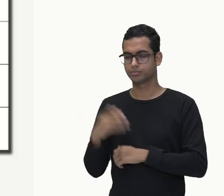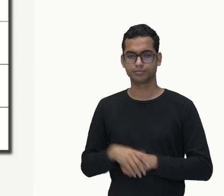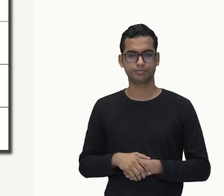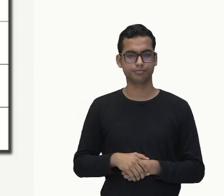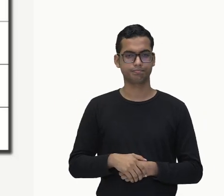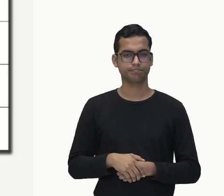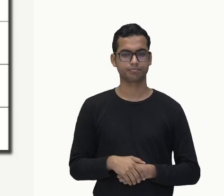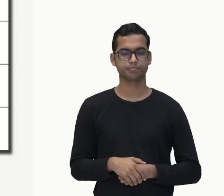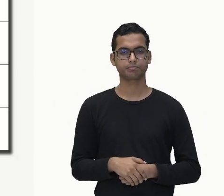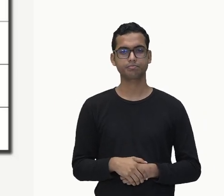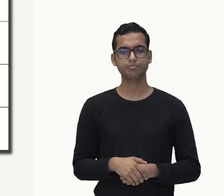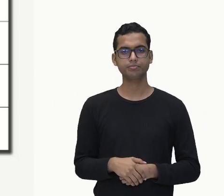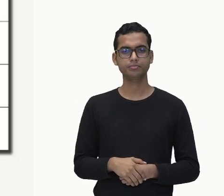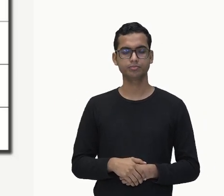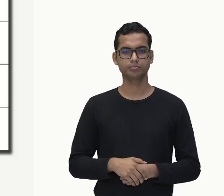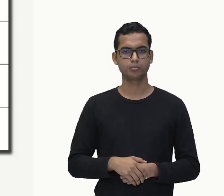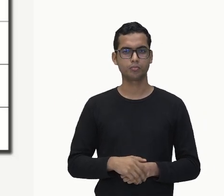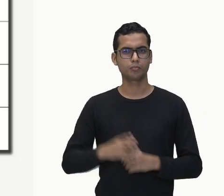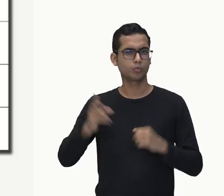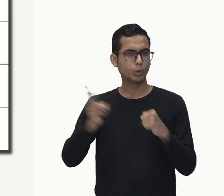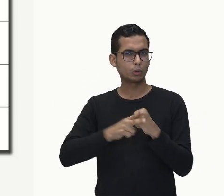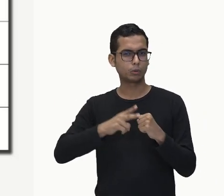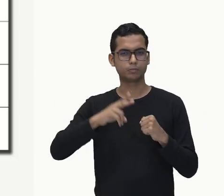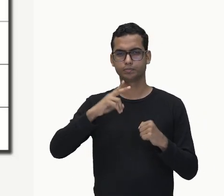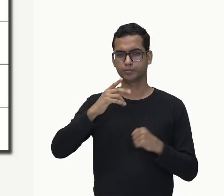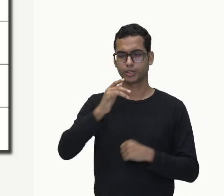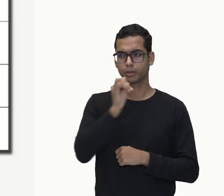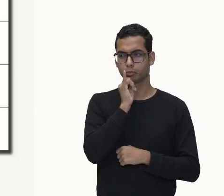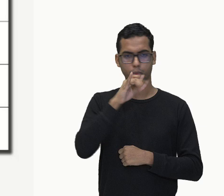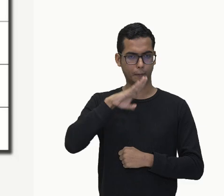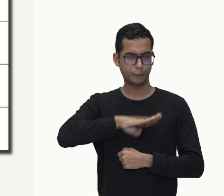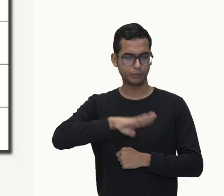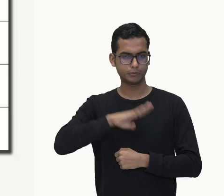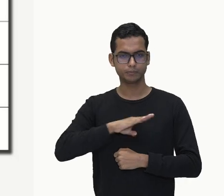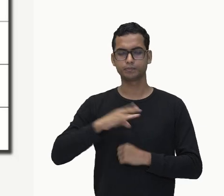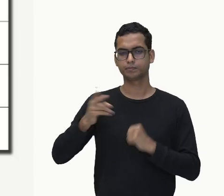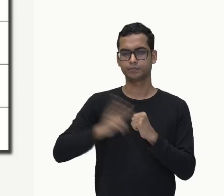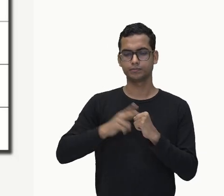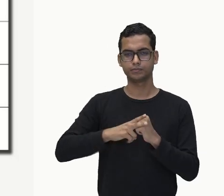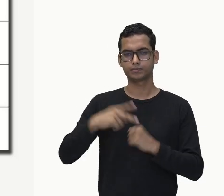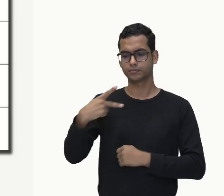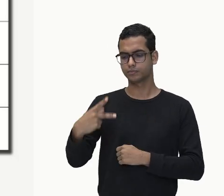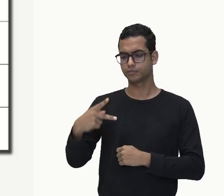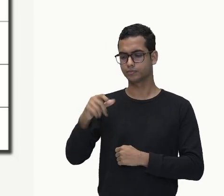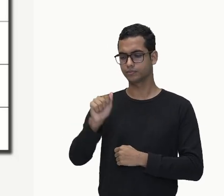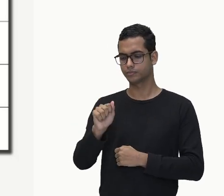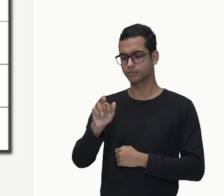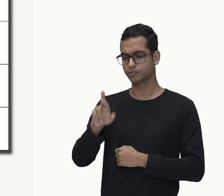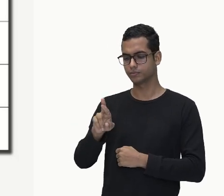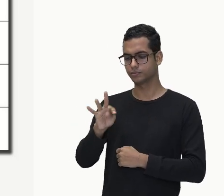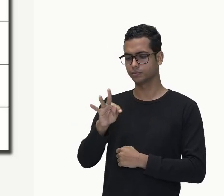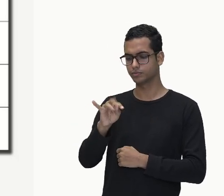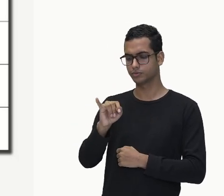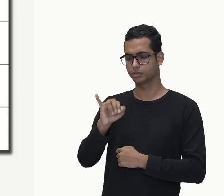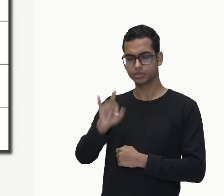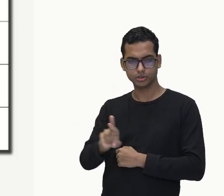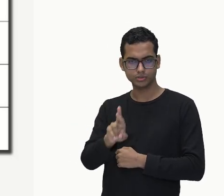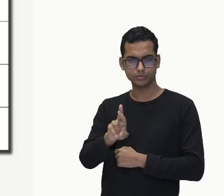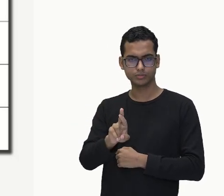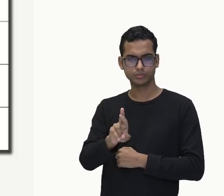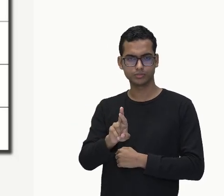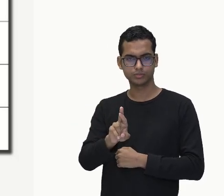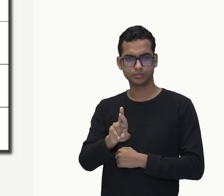em português, da terceira conjugação, o verbo partir, né? O menino partia o bolo. Ó,